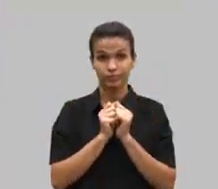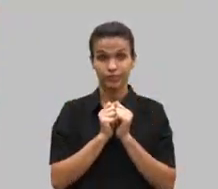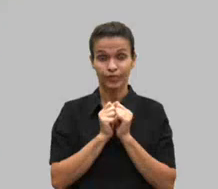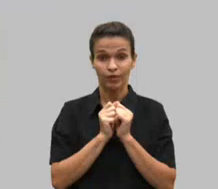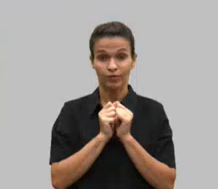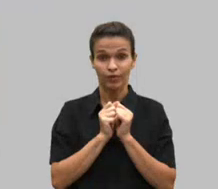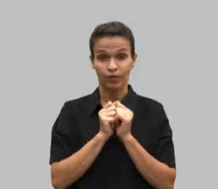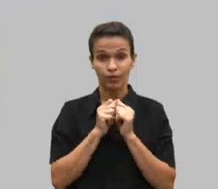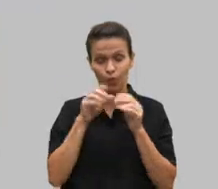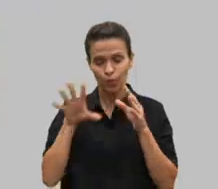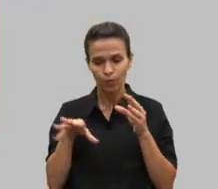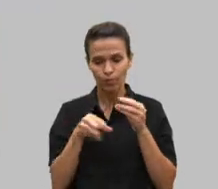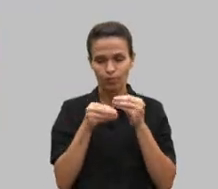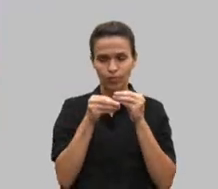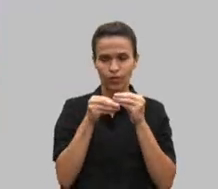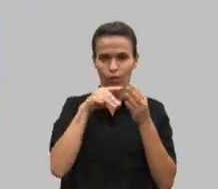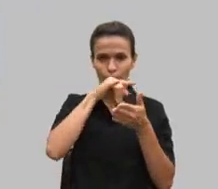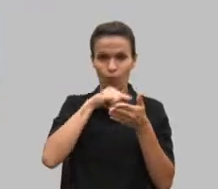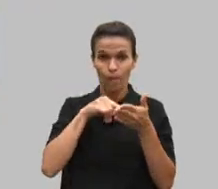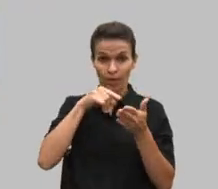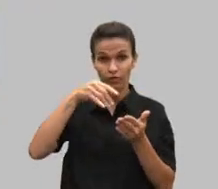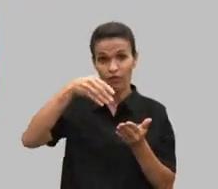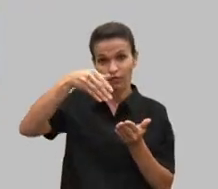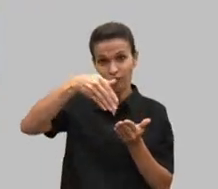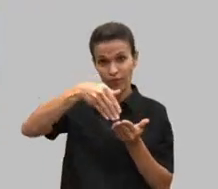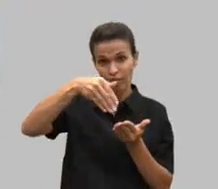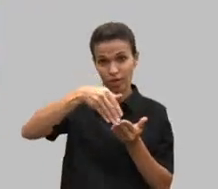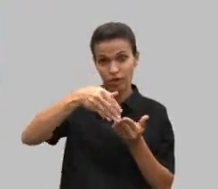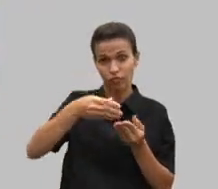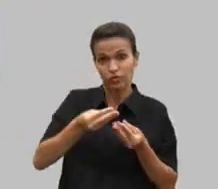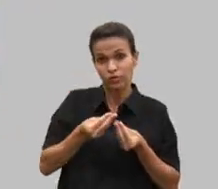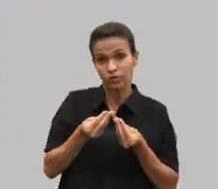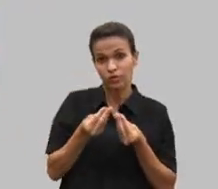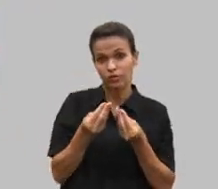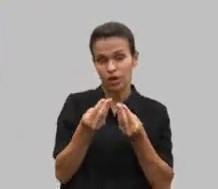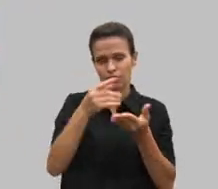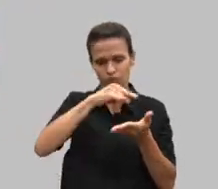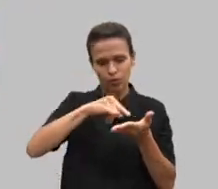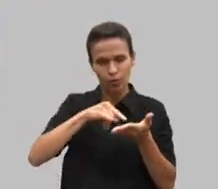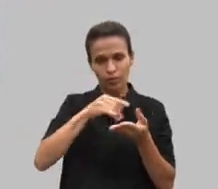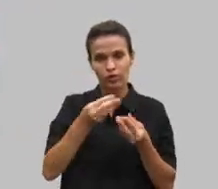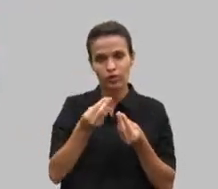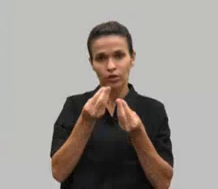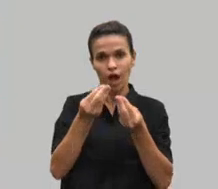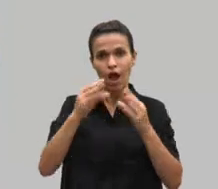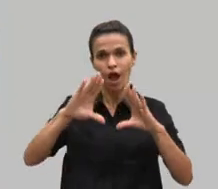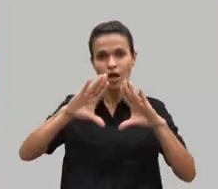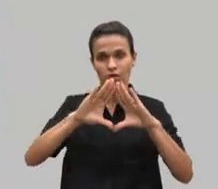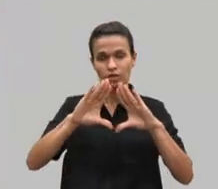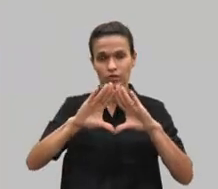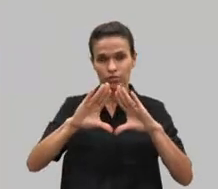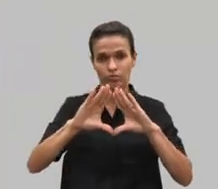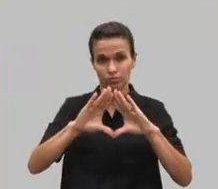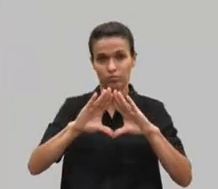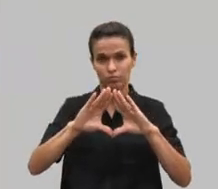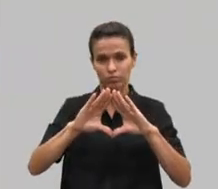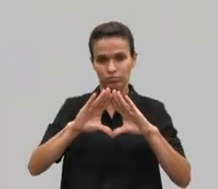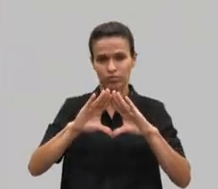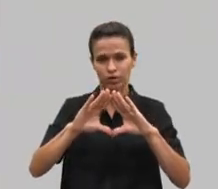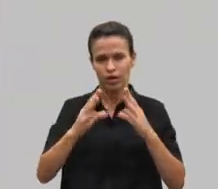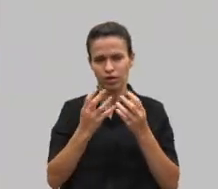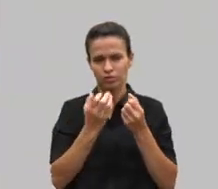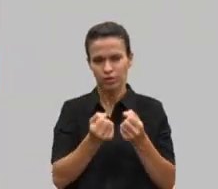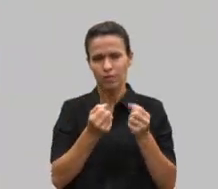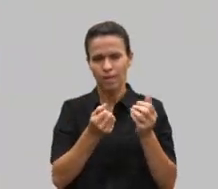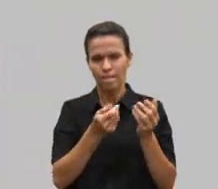um documento final e que será entregue Então esse documento à Assembleia para subsidiar projetos de